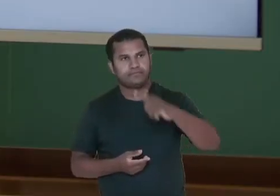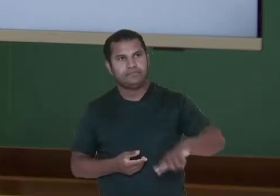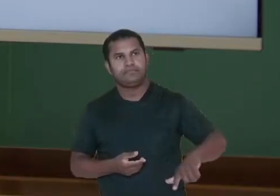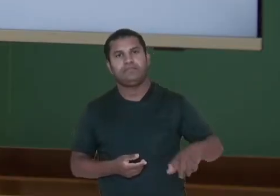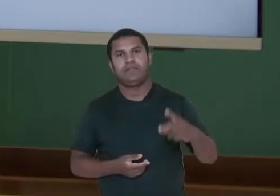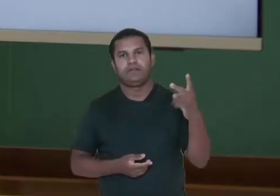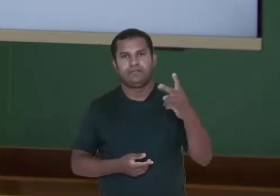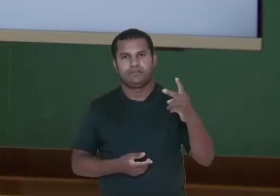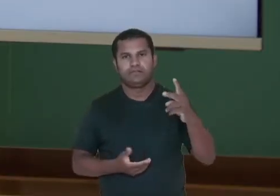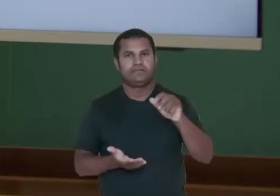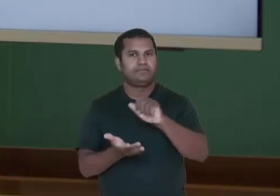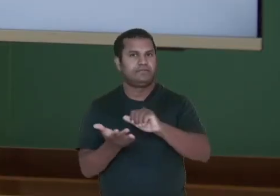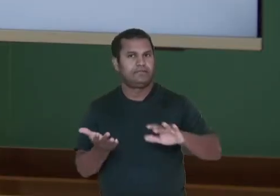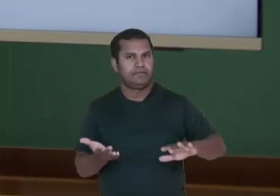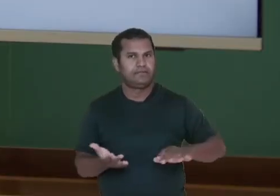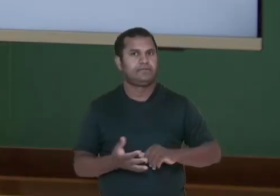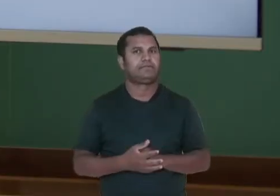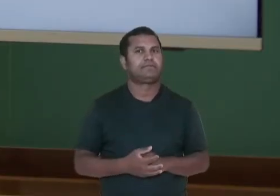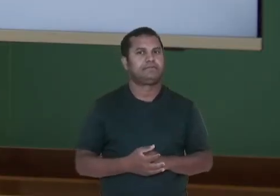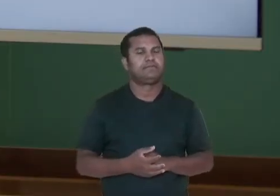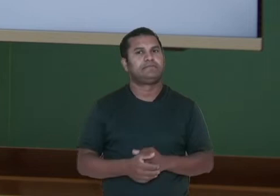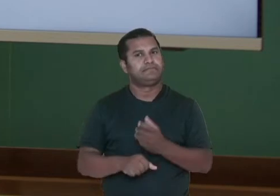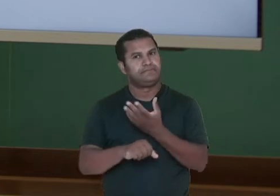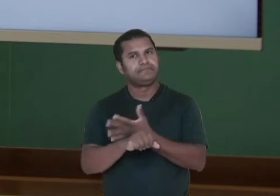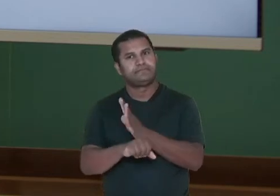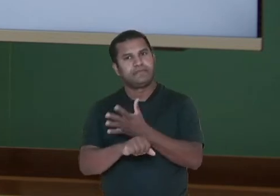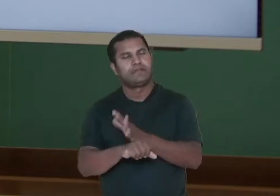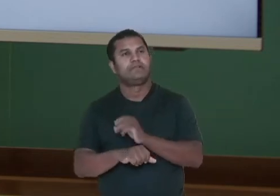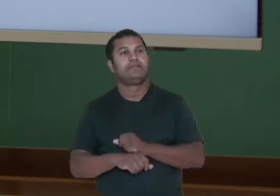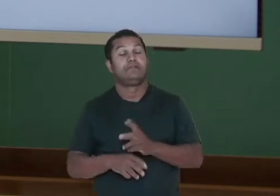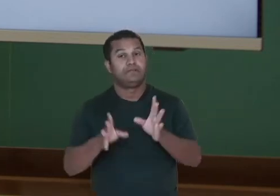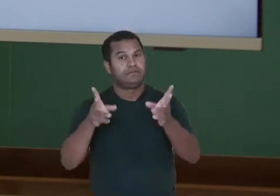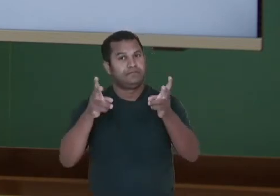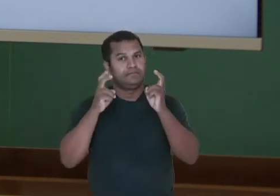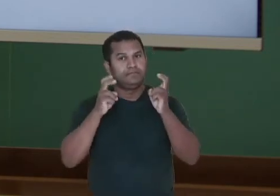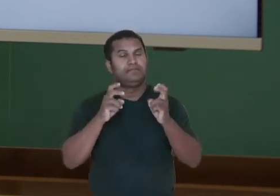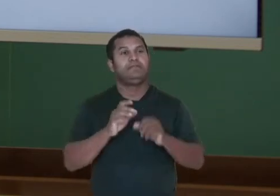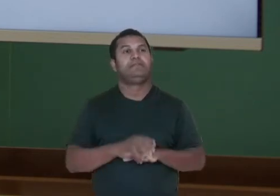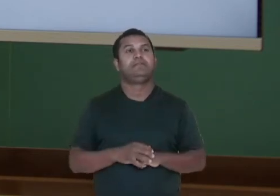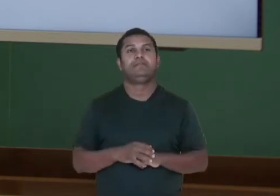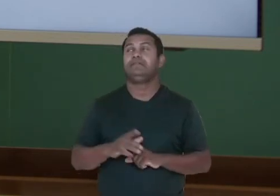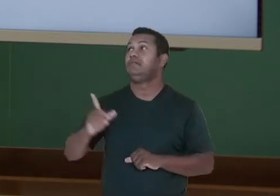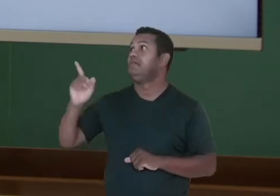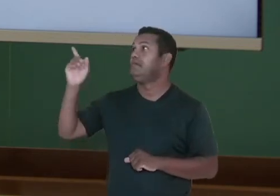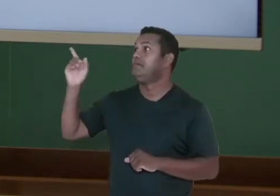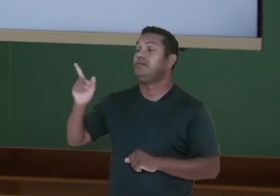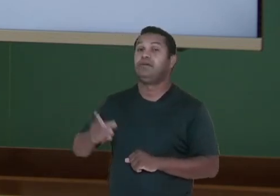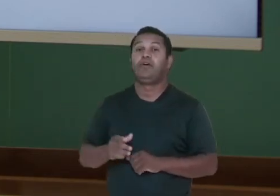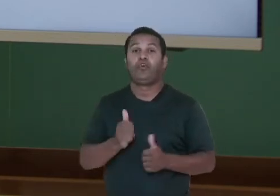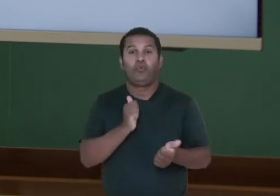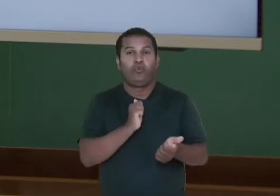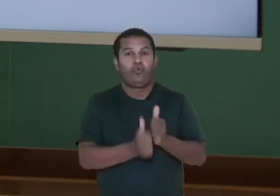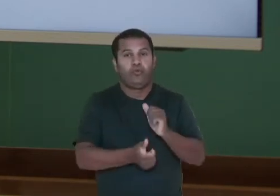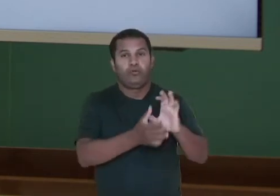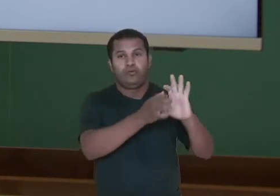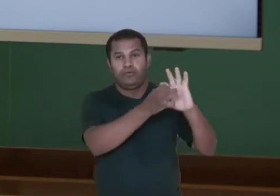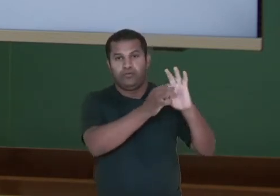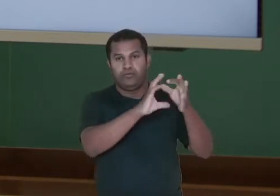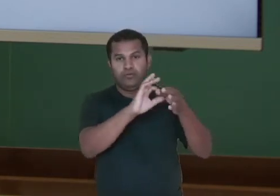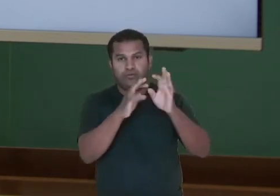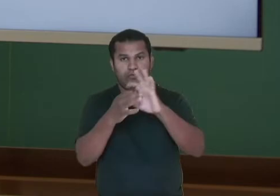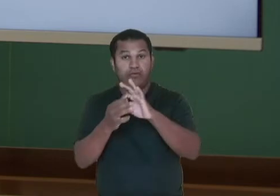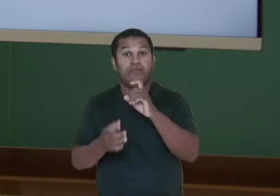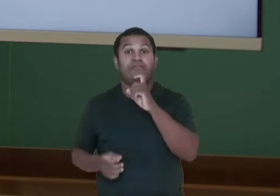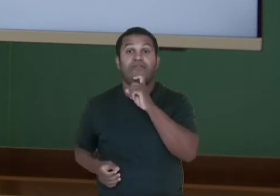uma outra atividade aqui para ver se vocês estão ligados aí, né? Mas vamos aí agora falar sobre os jogos de inverno, né? As Olimpíadas de Inverno aí.